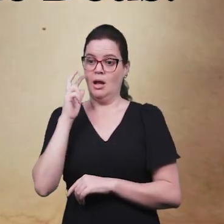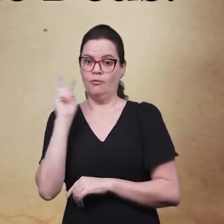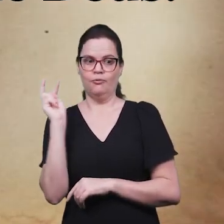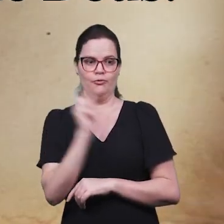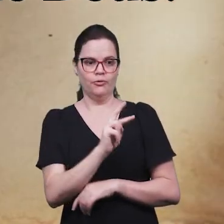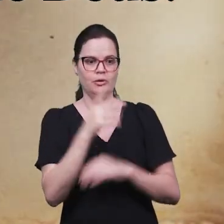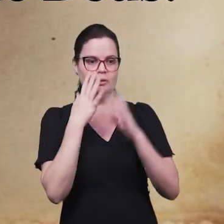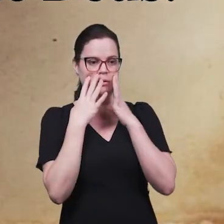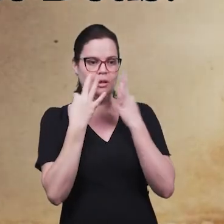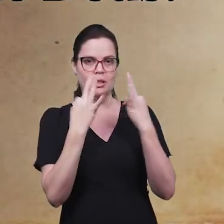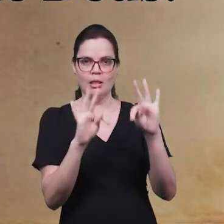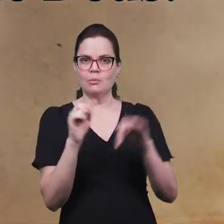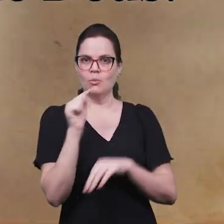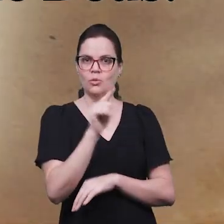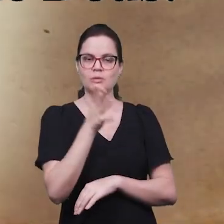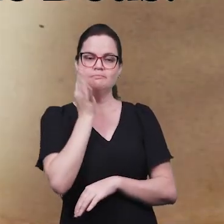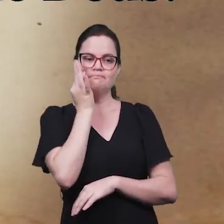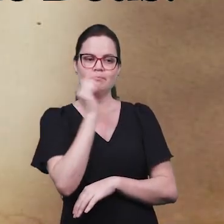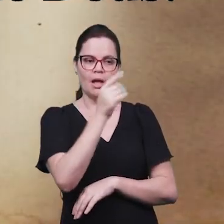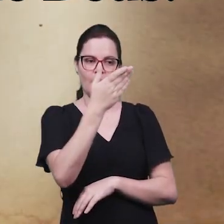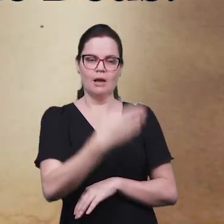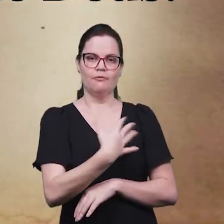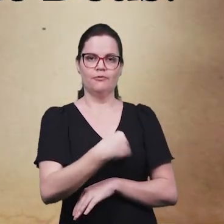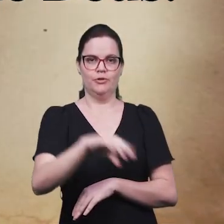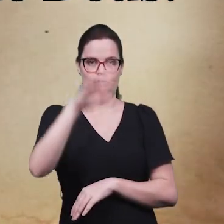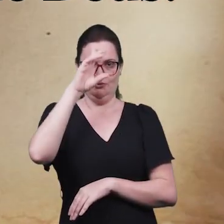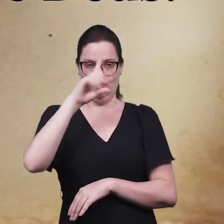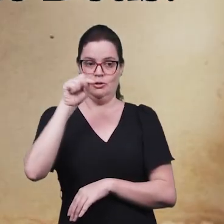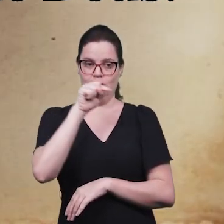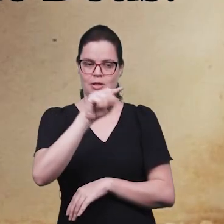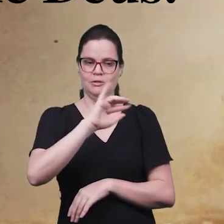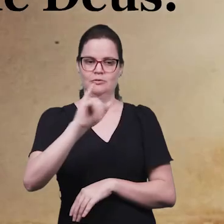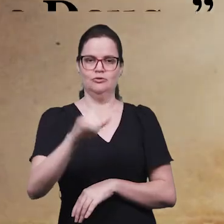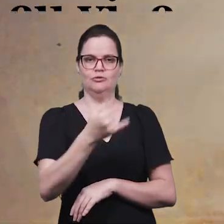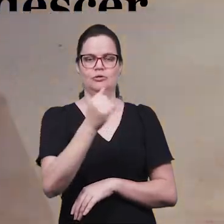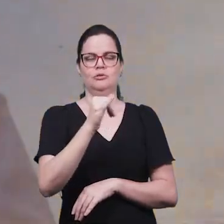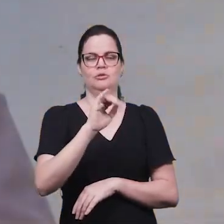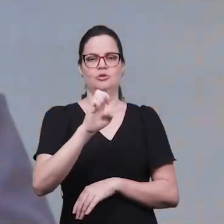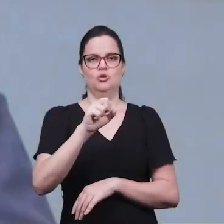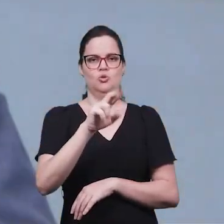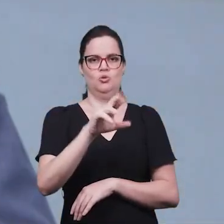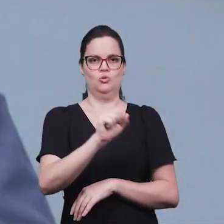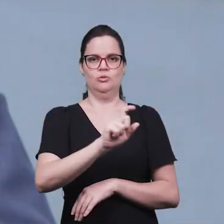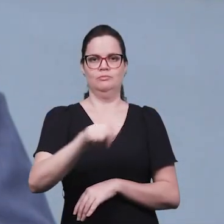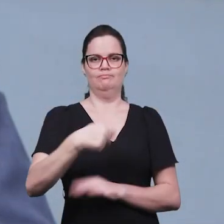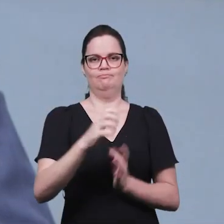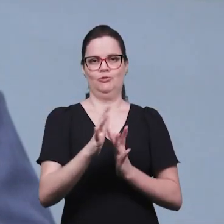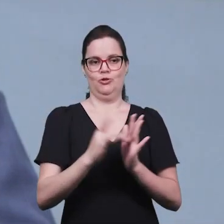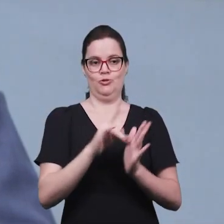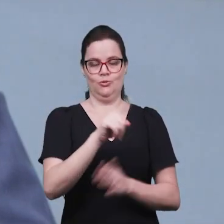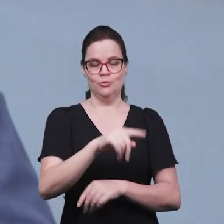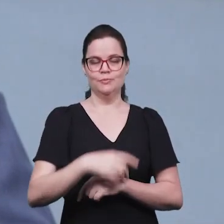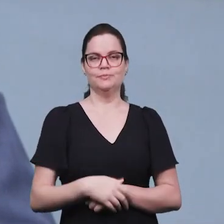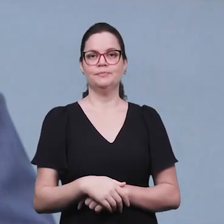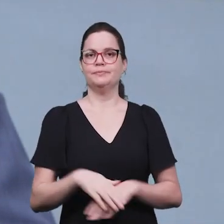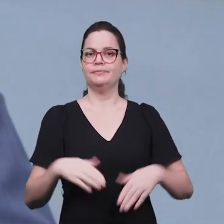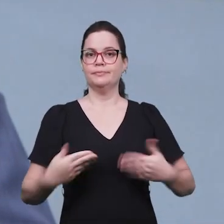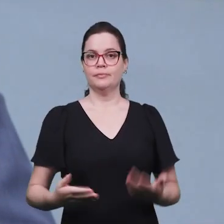vi e tenho testificado que este é o Filho de Deus. Esse batismo confirma a vontade do